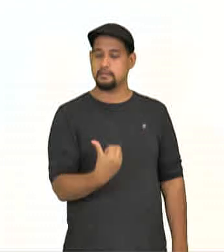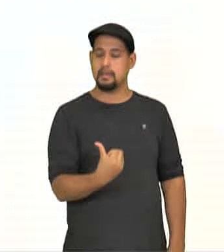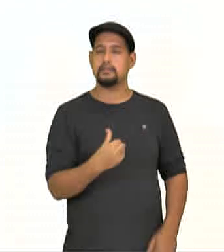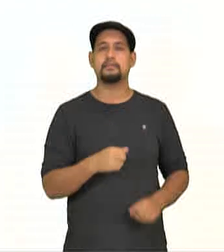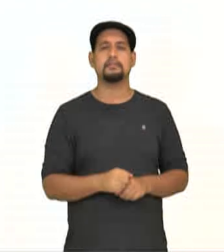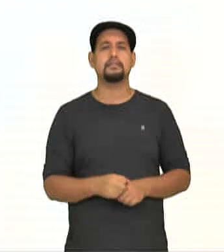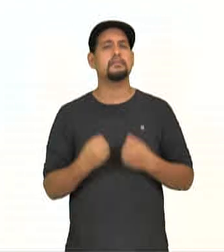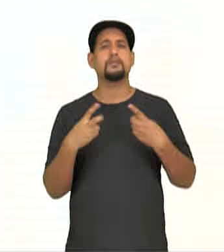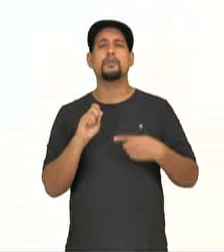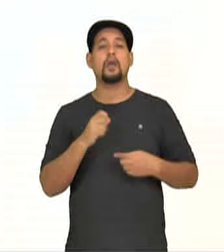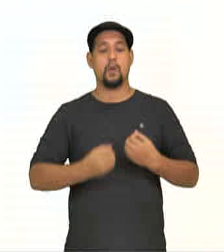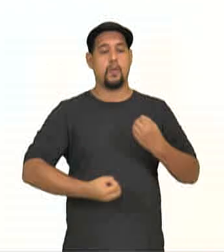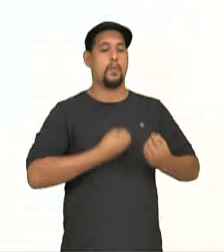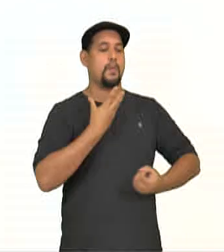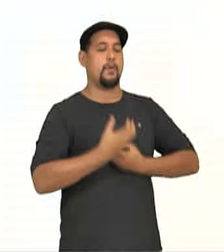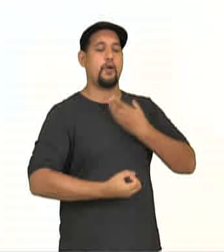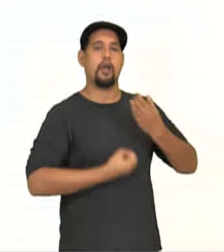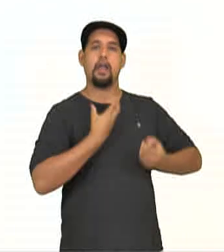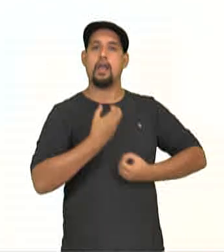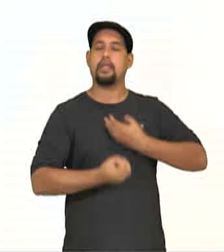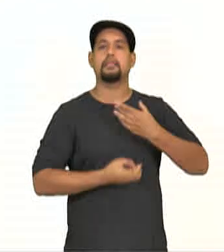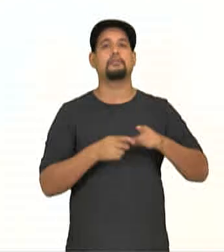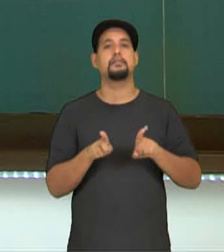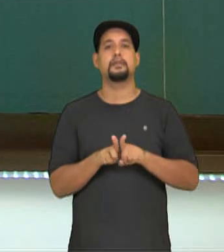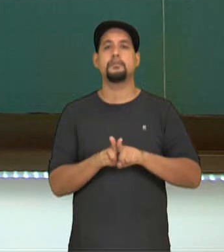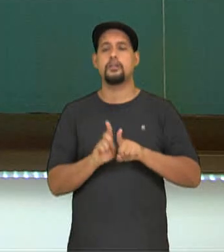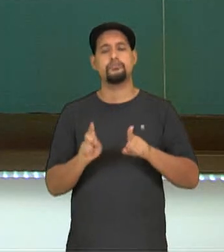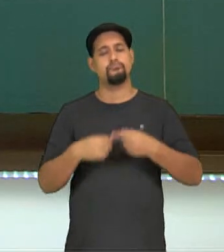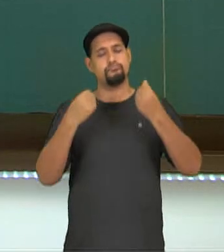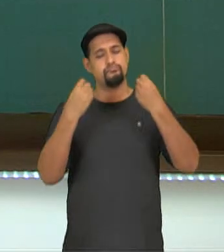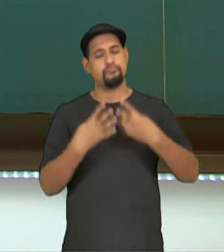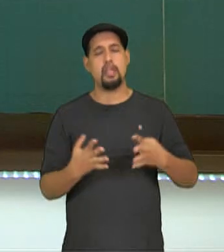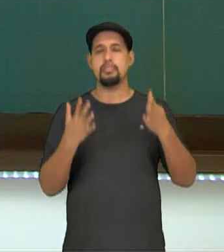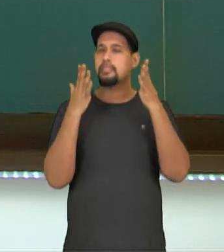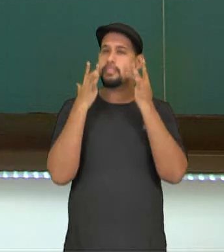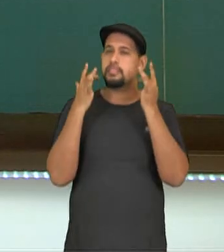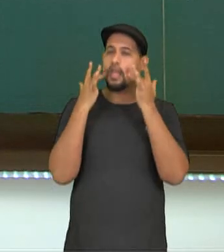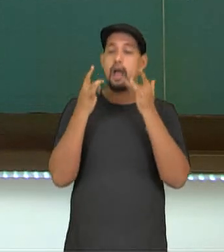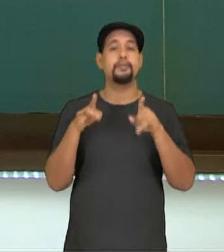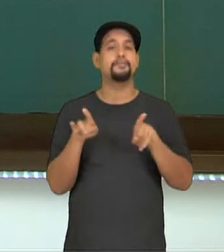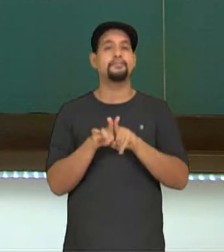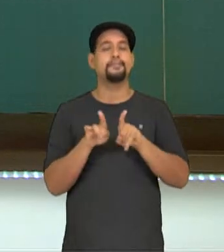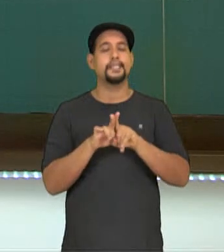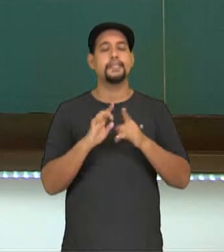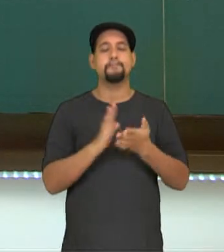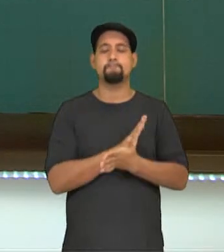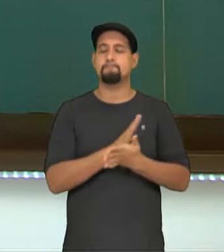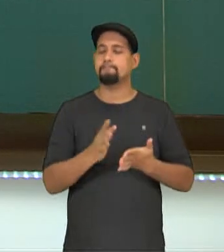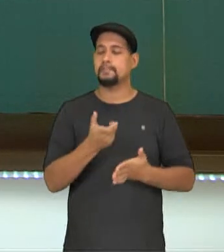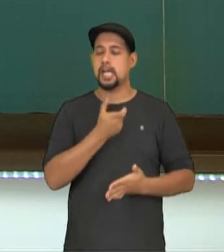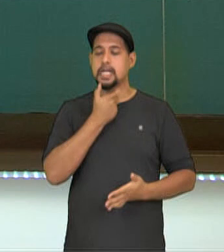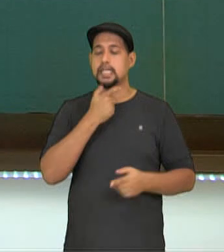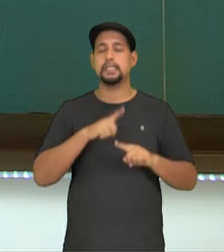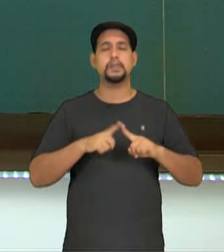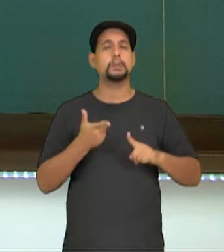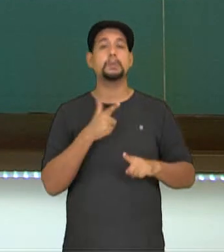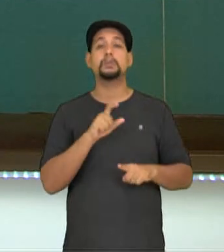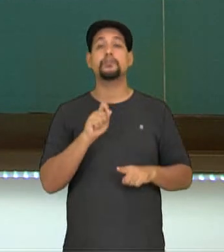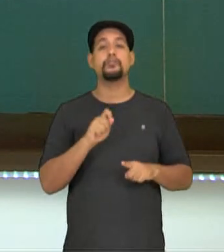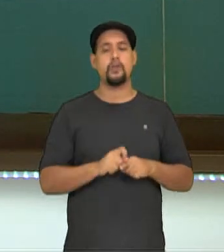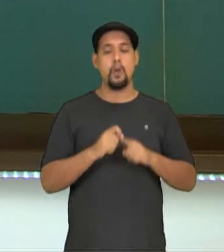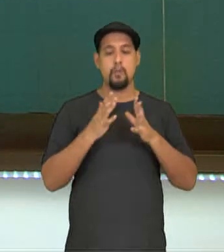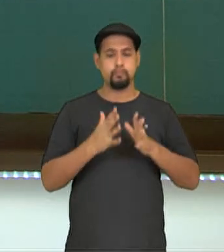1616, foi um poeta, dramaturgo, ou seja, escrevia peças para teatro, e autor inglês. Considerado o